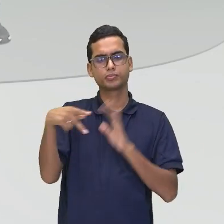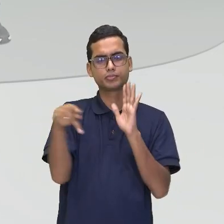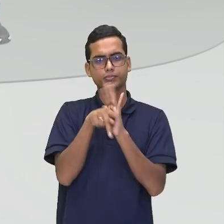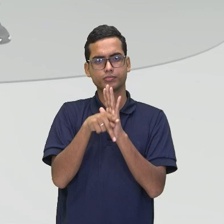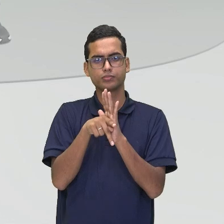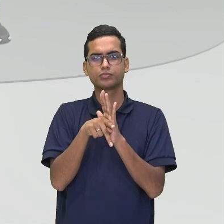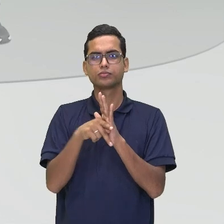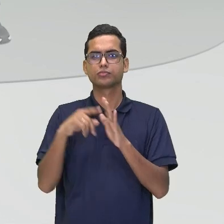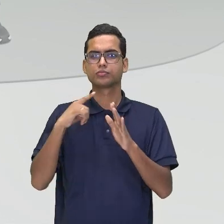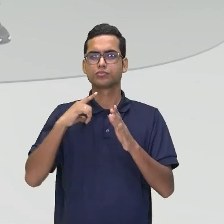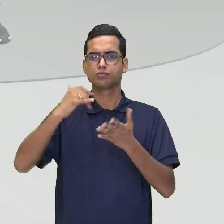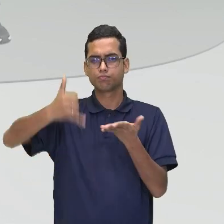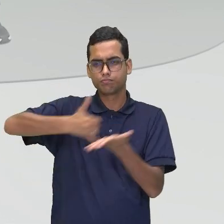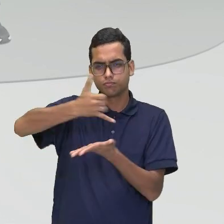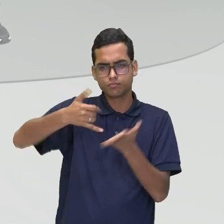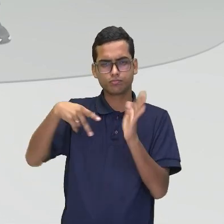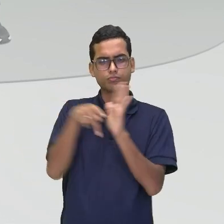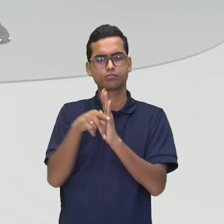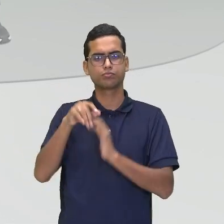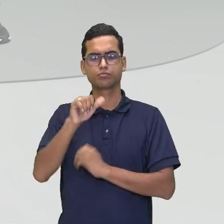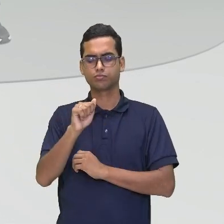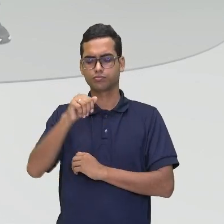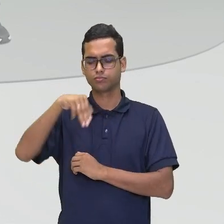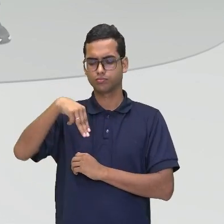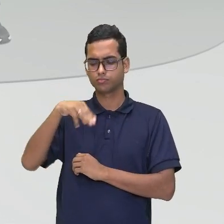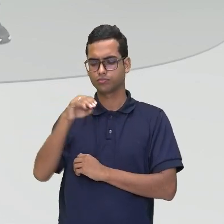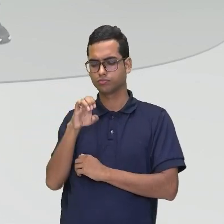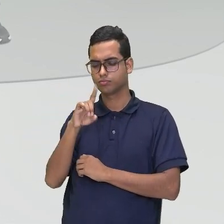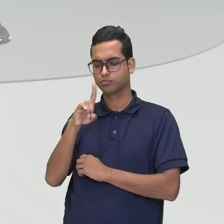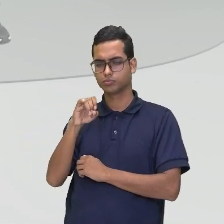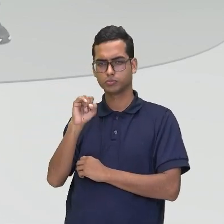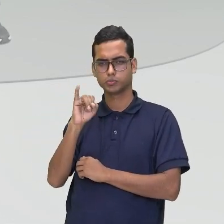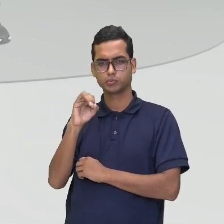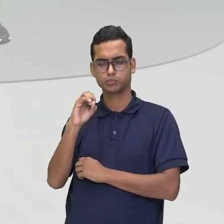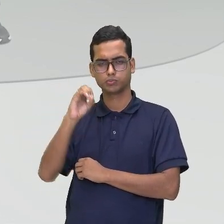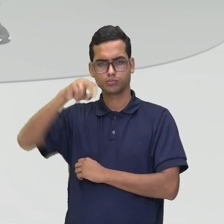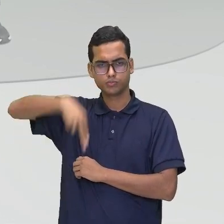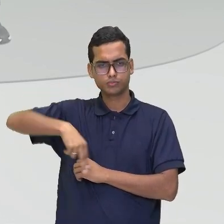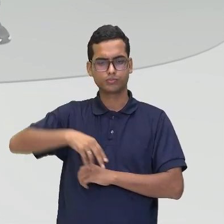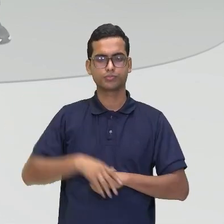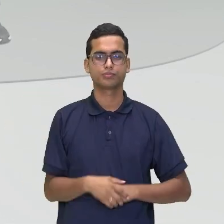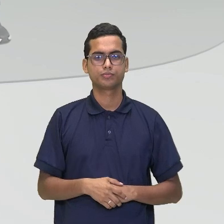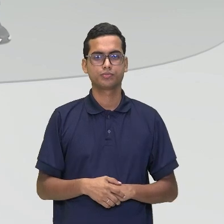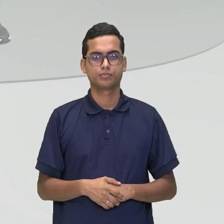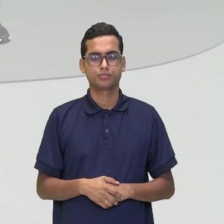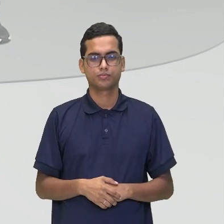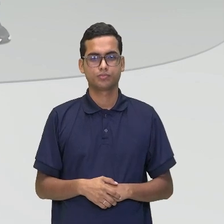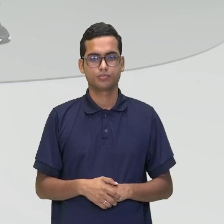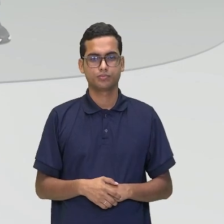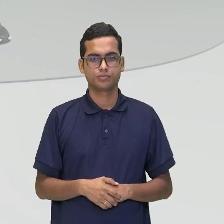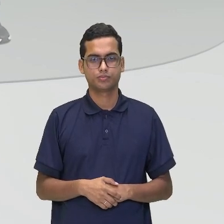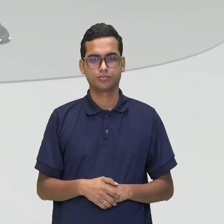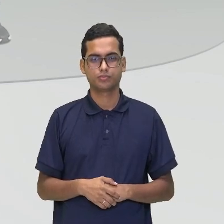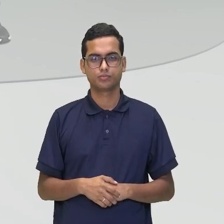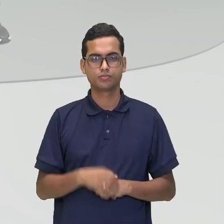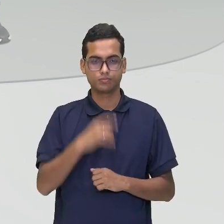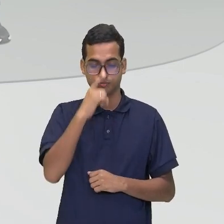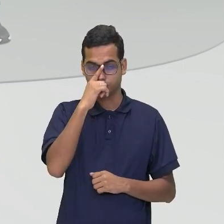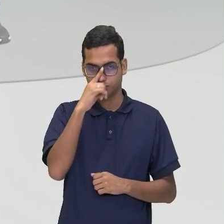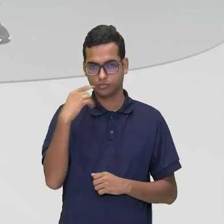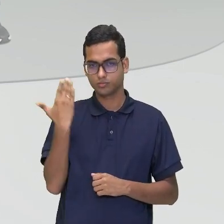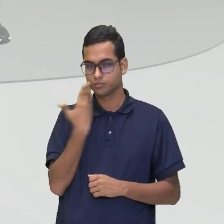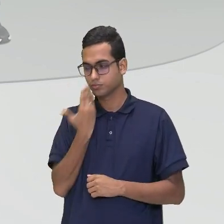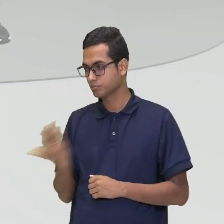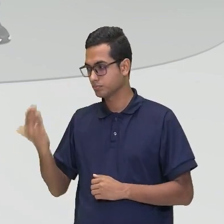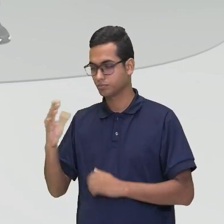combustível. Mas vamos lá, olha, para entender o ciclo de diesel, que é feito com combustível hoje, cujo nome é diesel, ele é dividido em